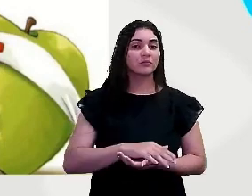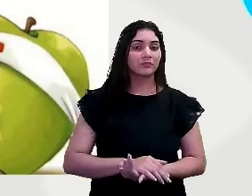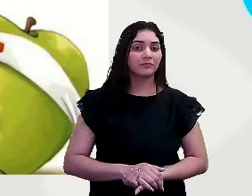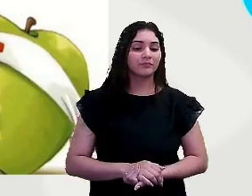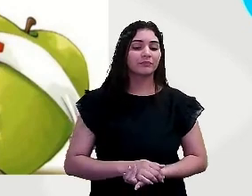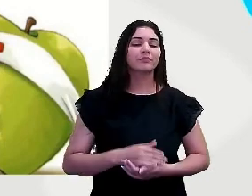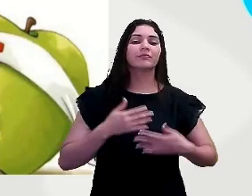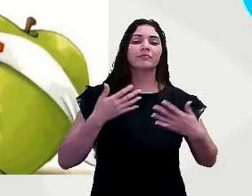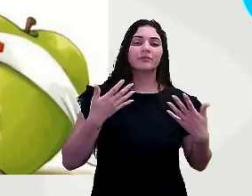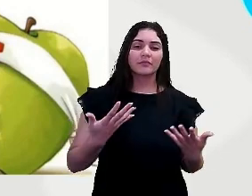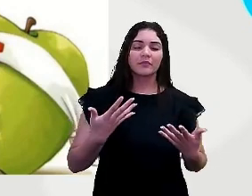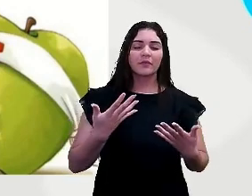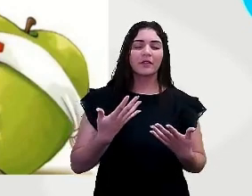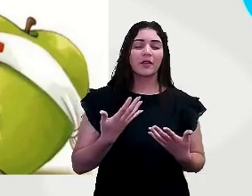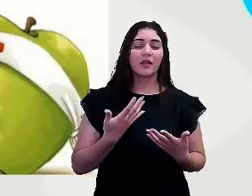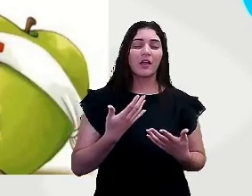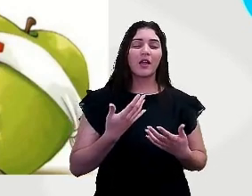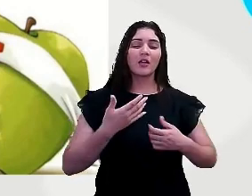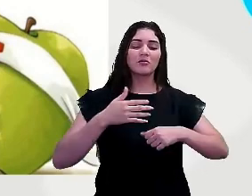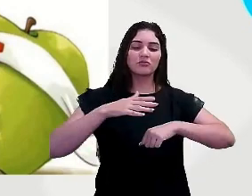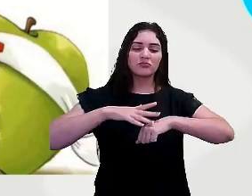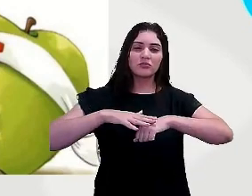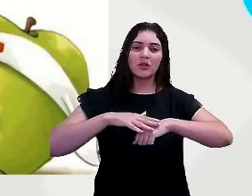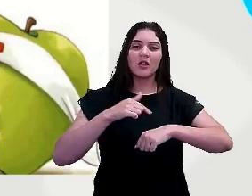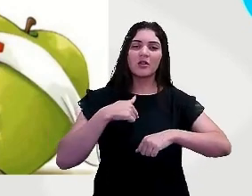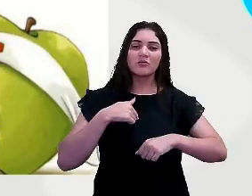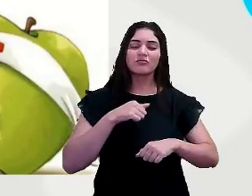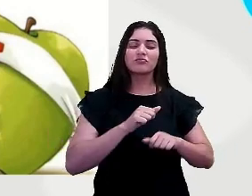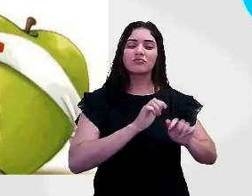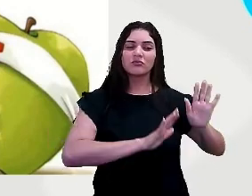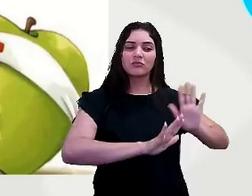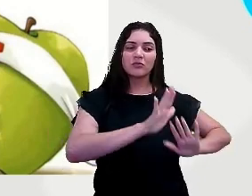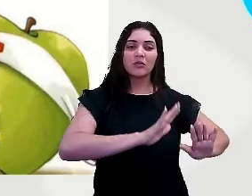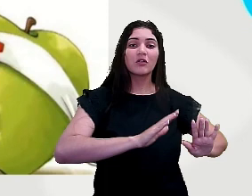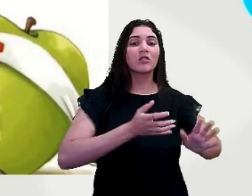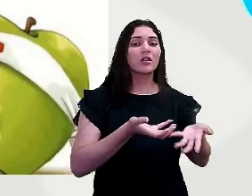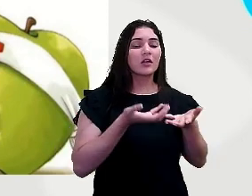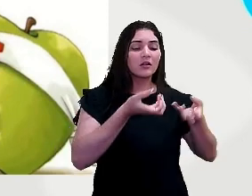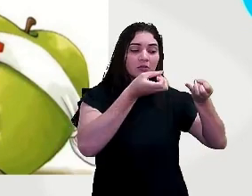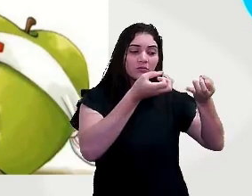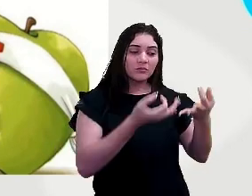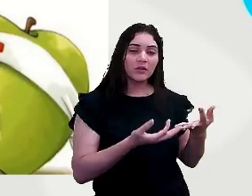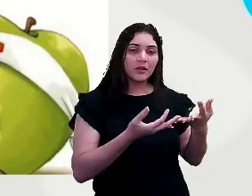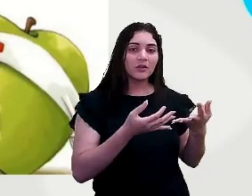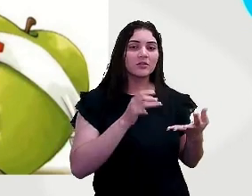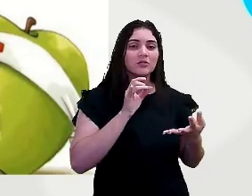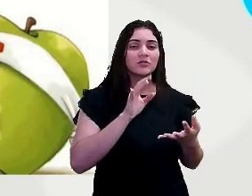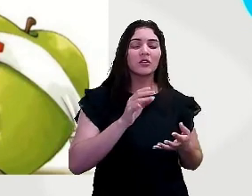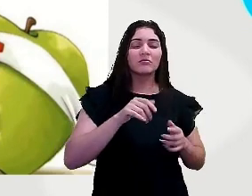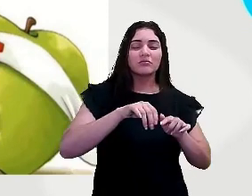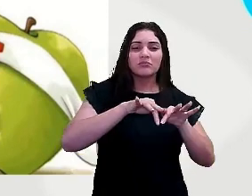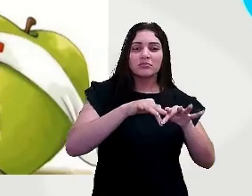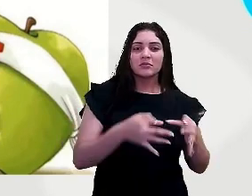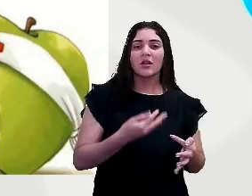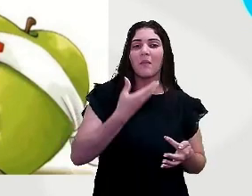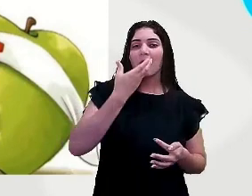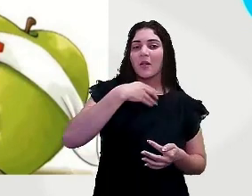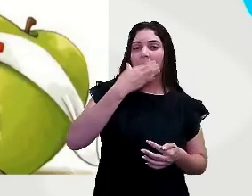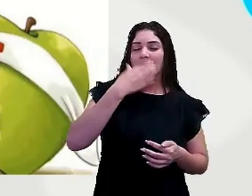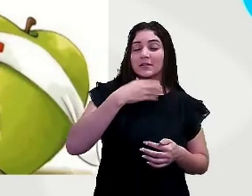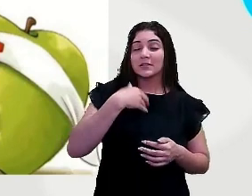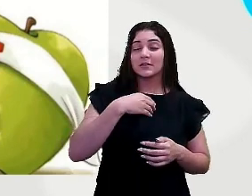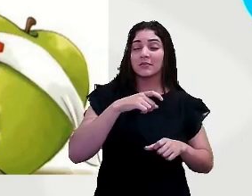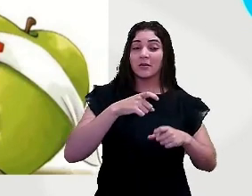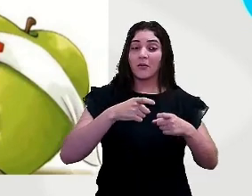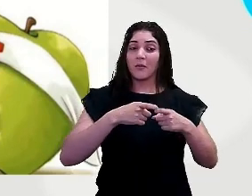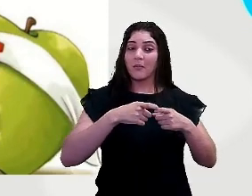As feridas te curamos, e mais te quero contar. Basta uma simples maçã para o médico